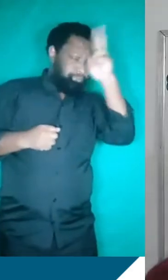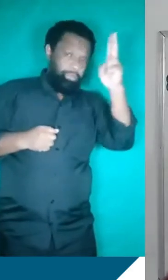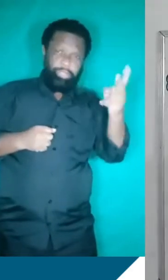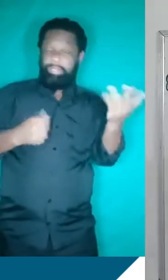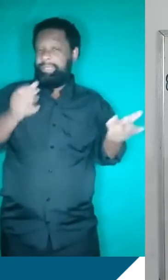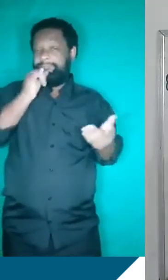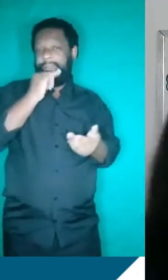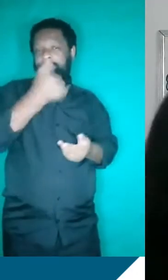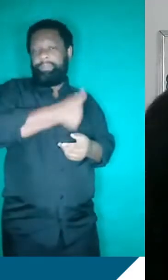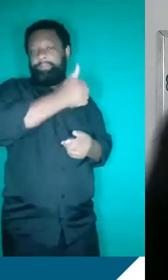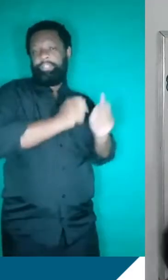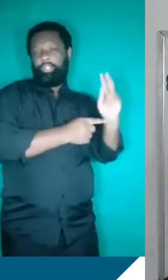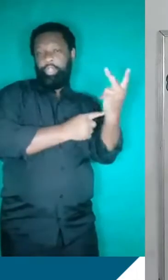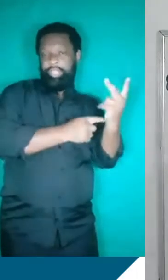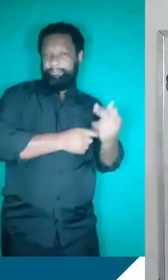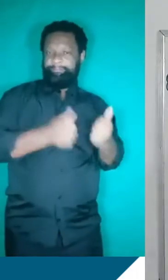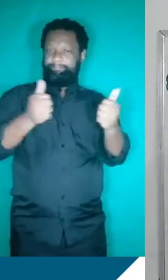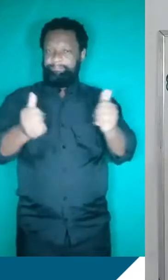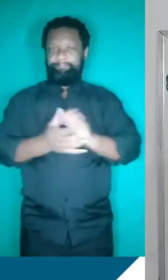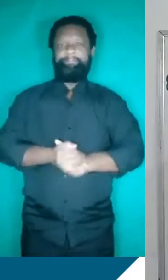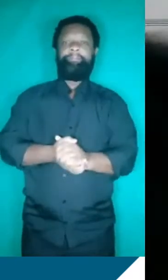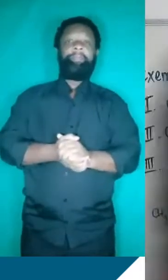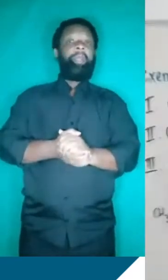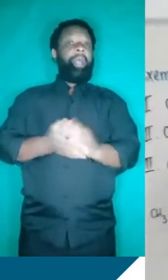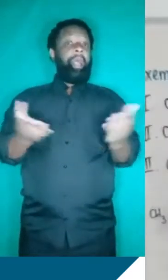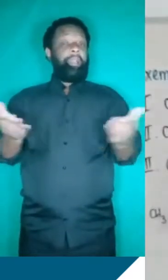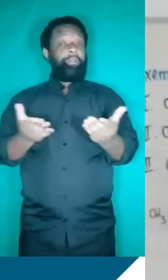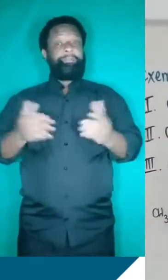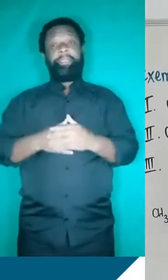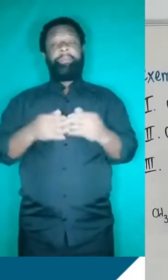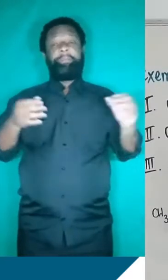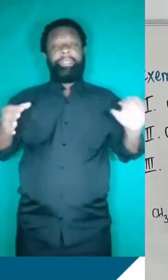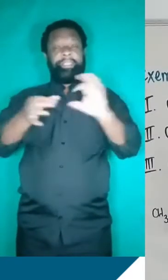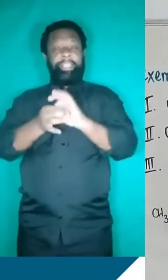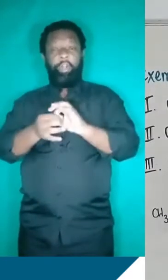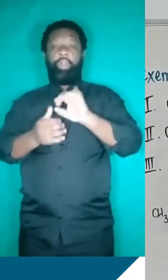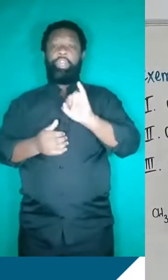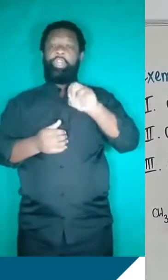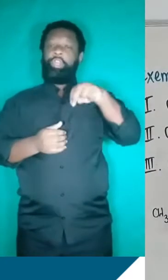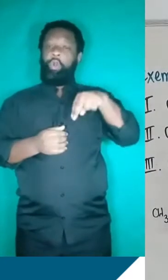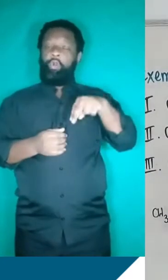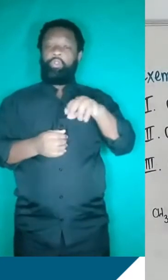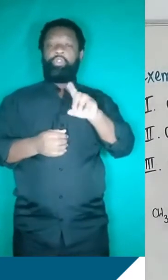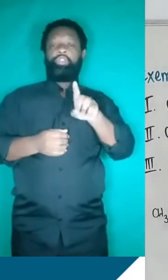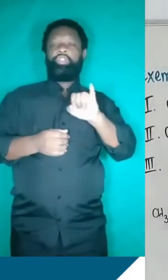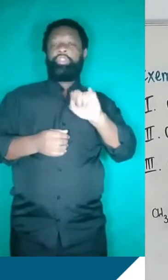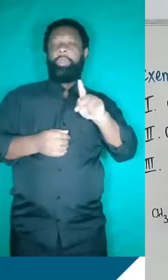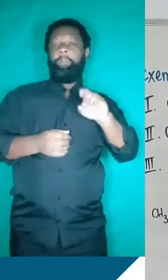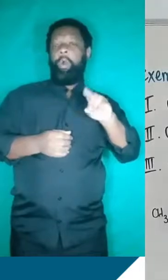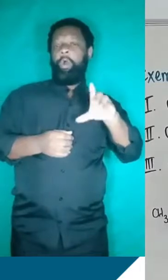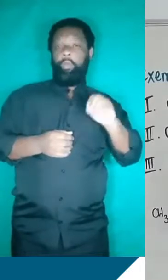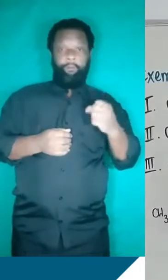interação mais forte do que, por exemplo, uma ligação de hidrogênio. Beleza? Bom, pessoal, essa interação íon-dipolo acaba sendo mais forte que a